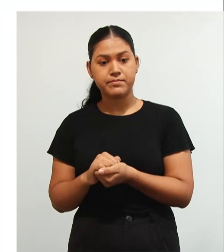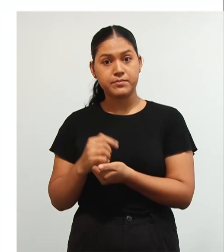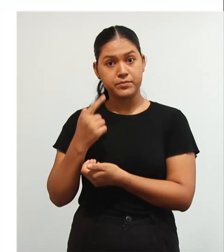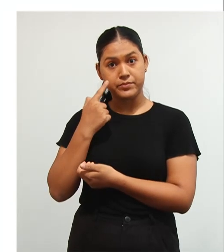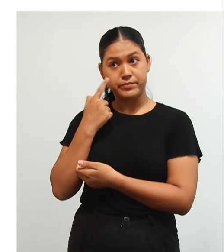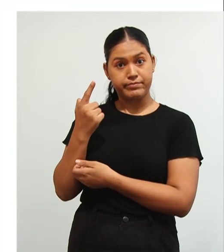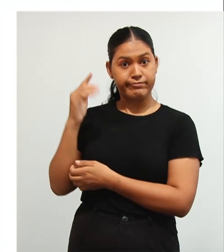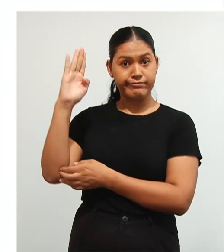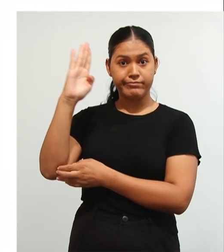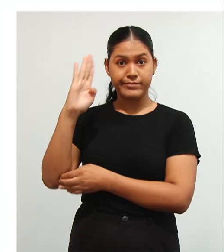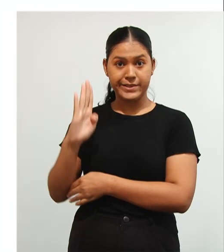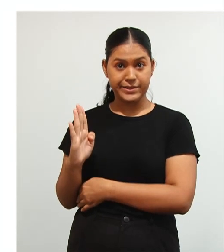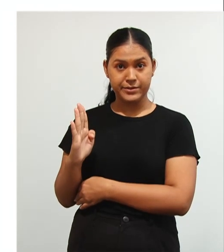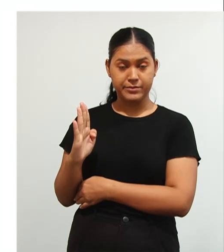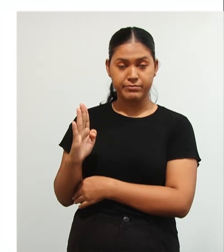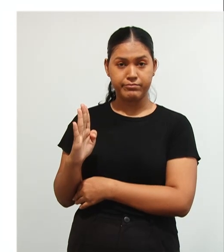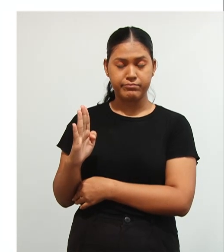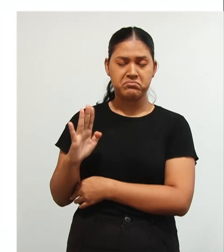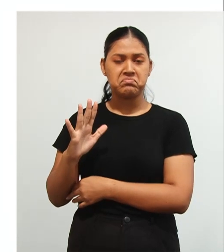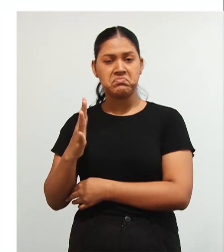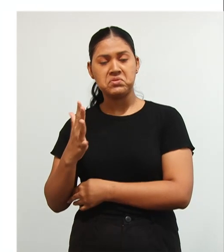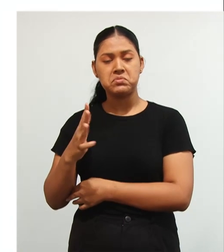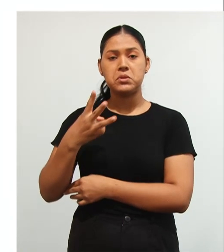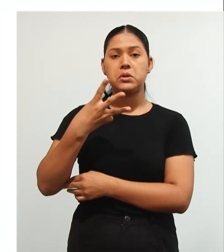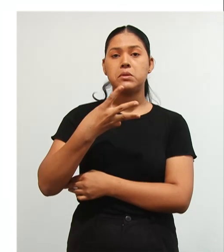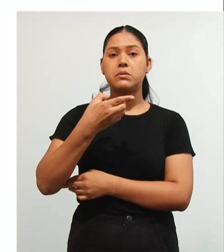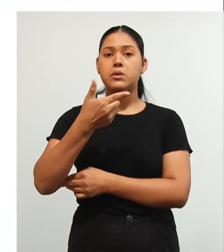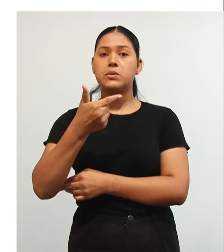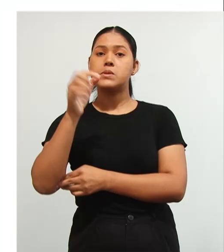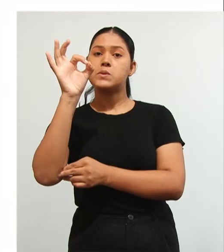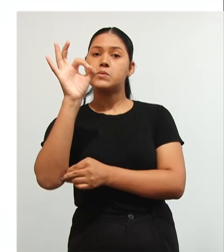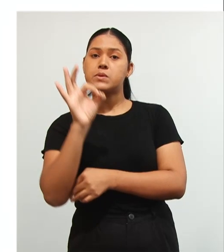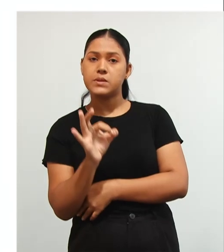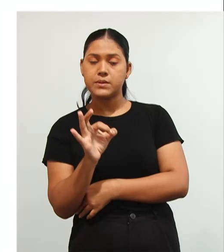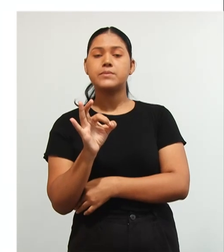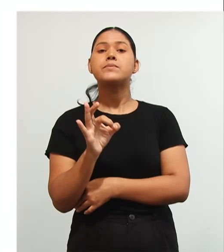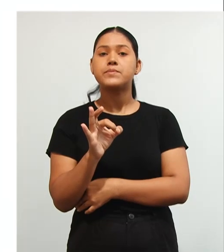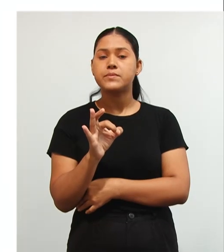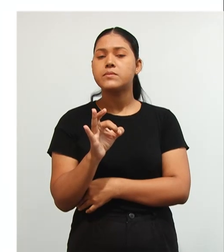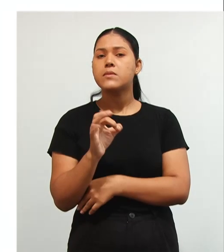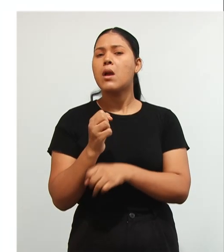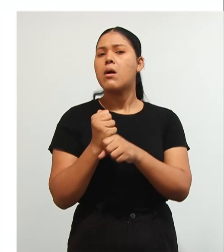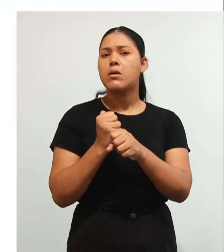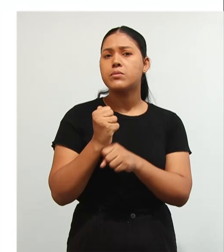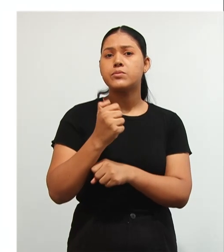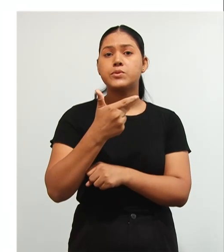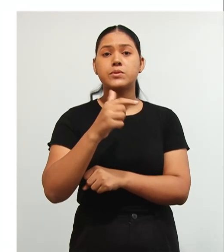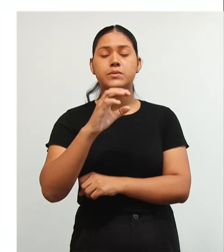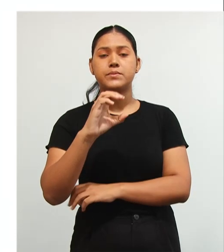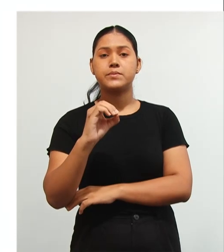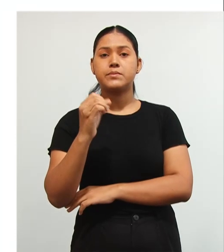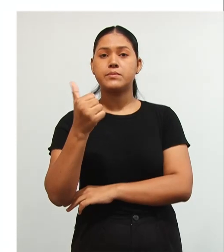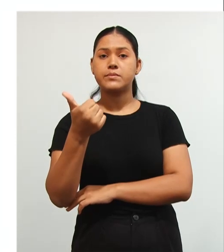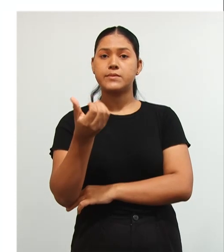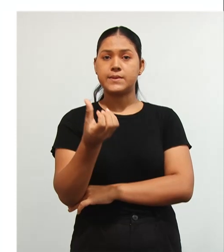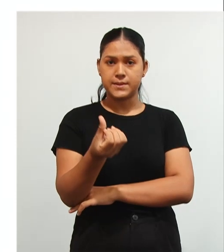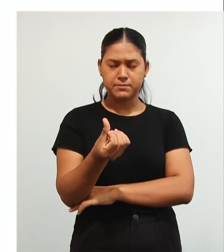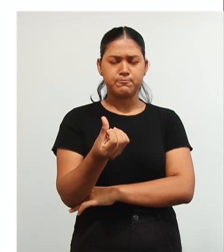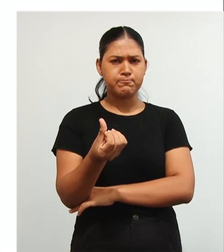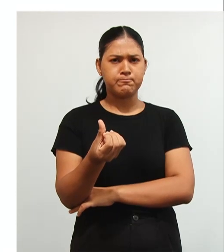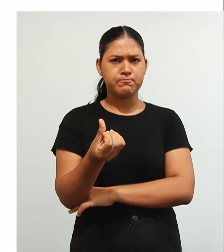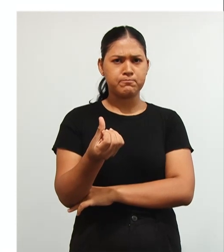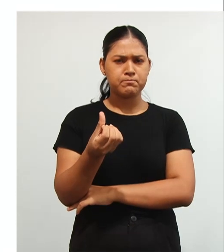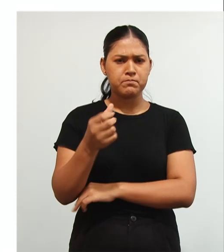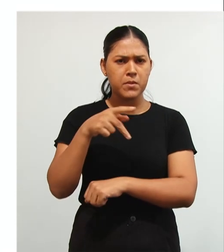Brasil, uma média aí de 32% de tributos, dados de 2017. A gente vê então que esses